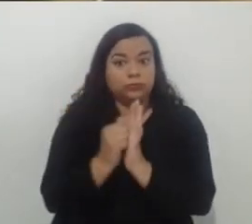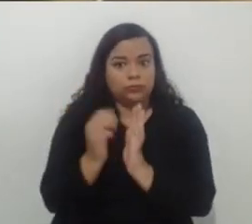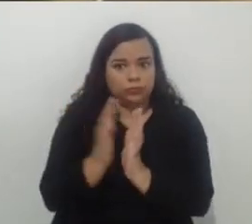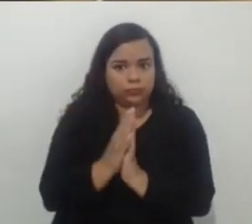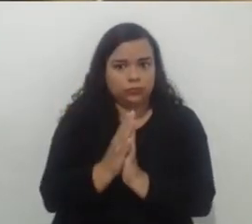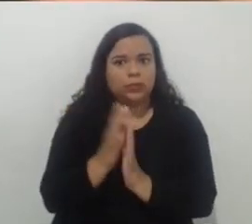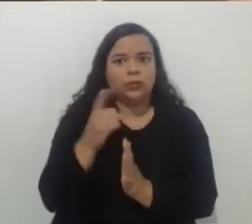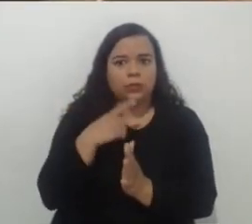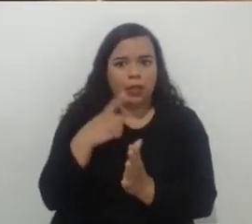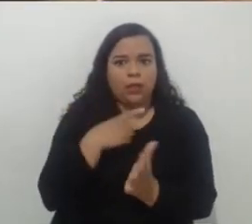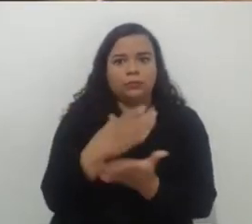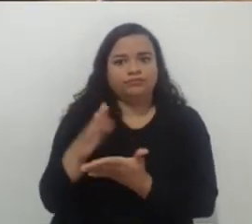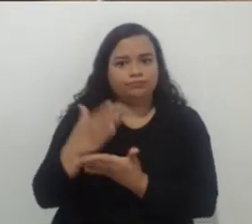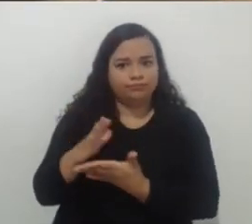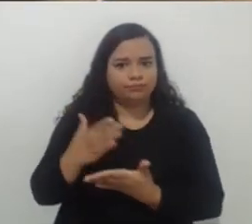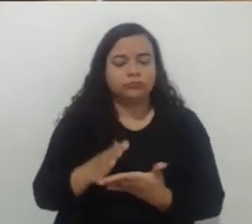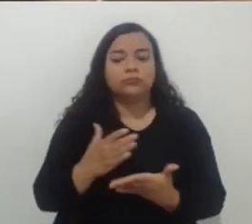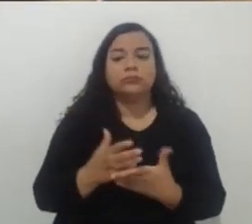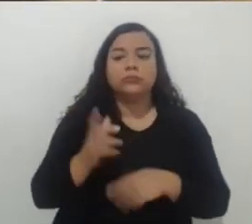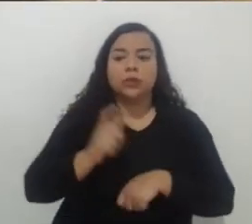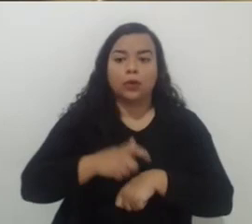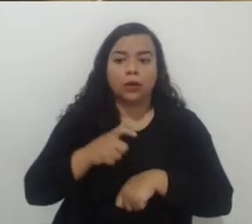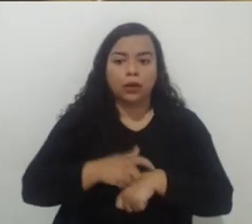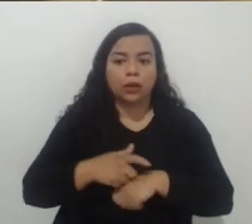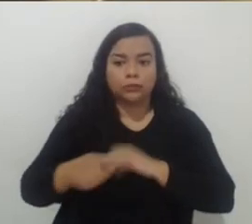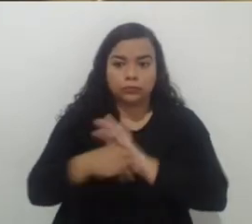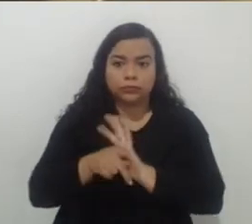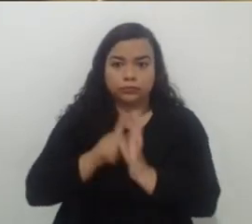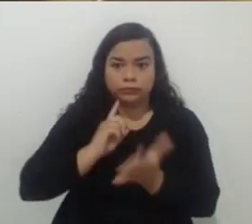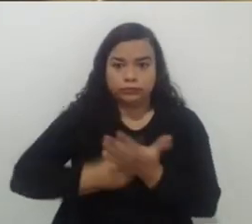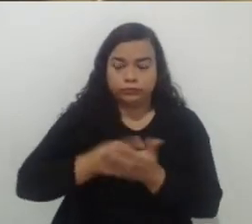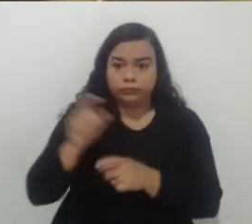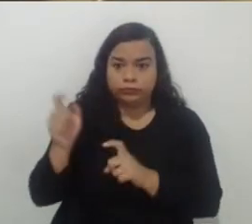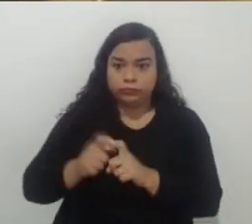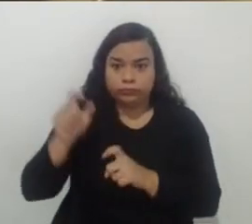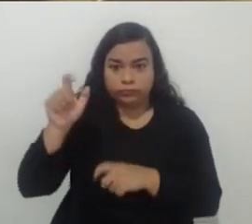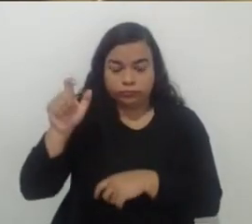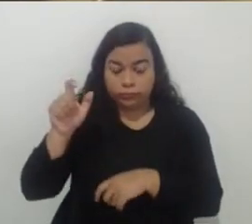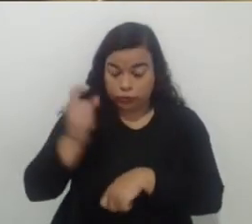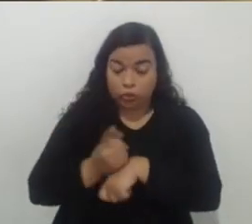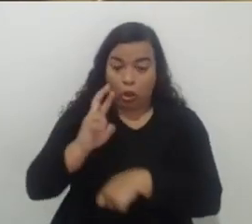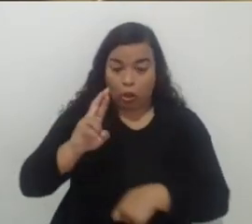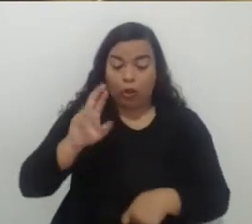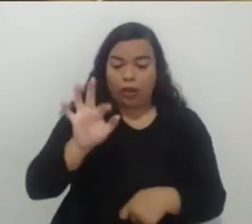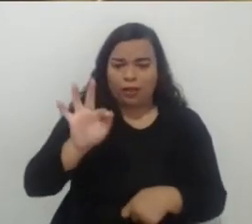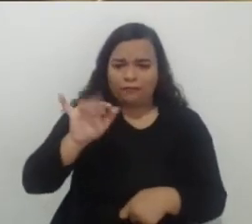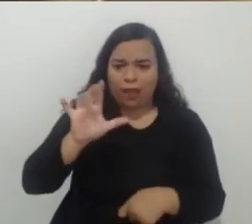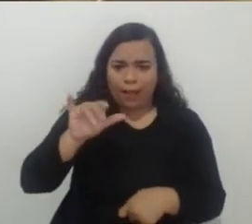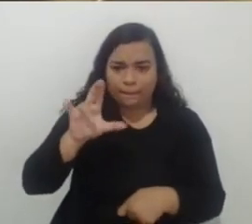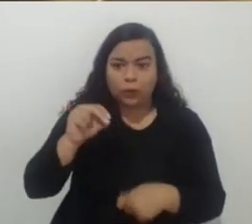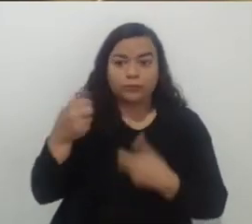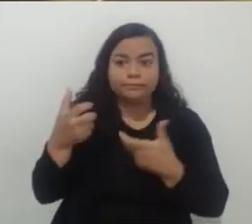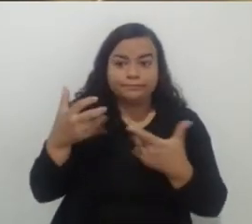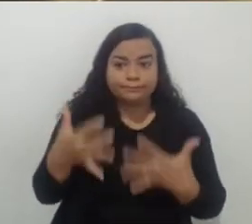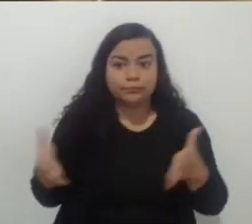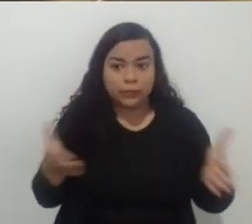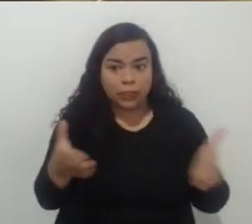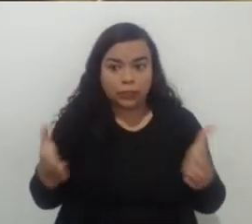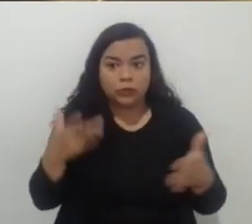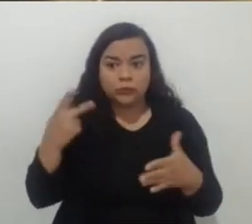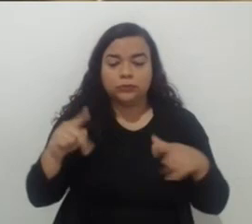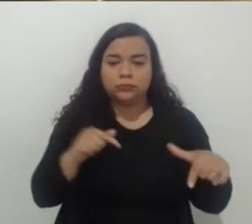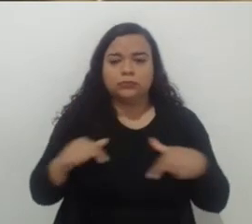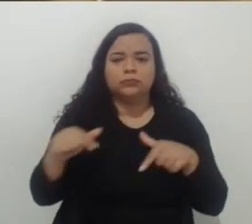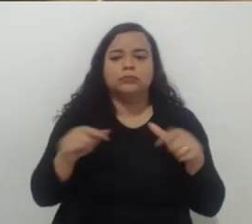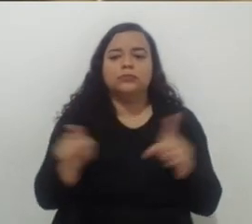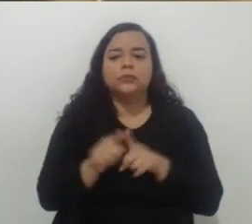honorários de sucumbência que o doutor Fábio, então, dispunha à época da sua cessão. No dia 19 de setembro, também